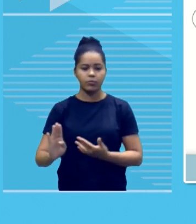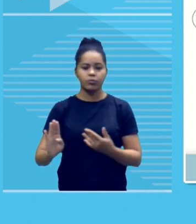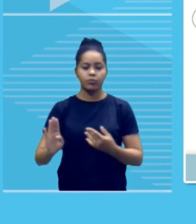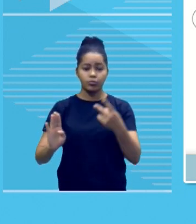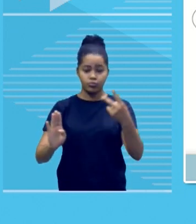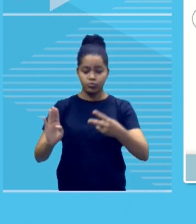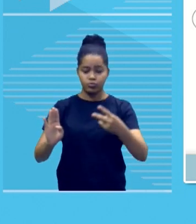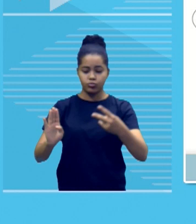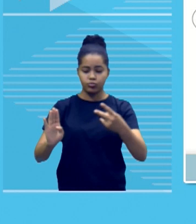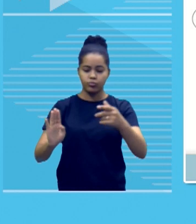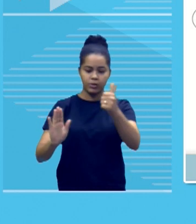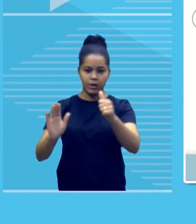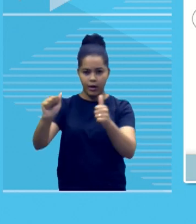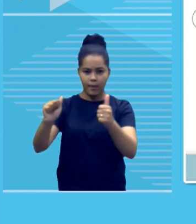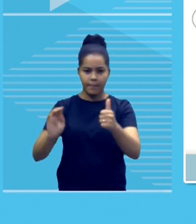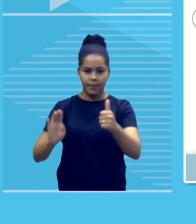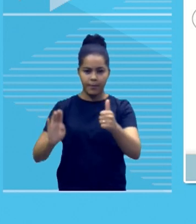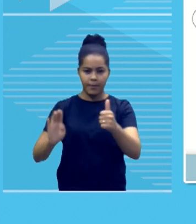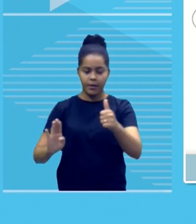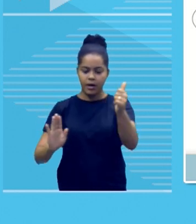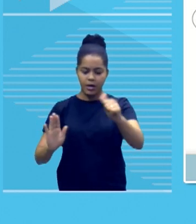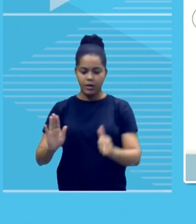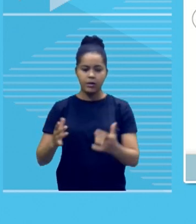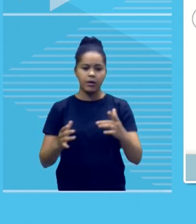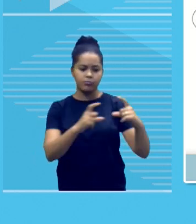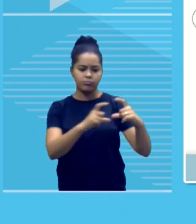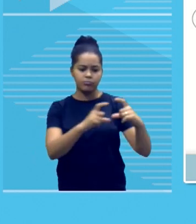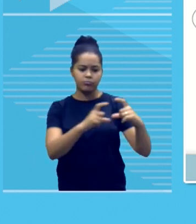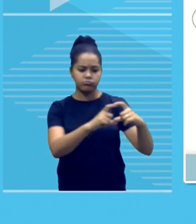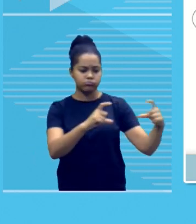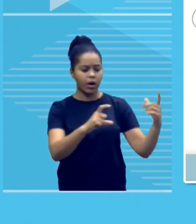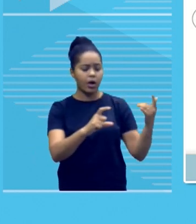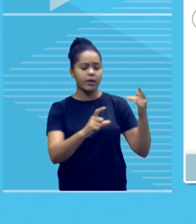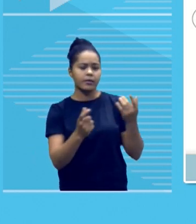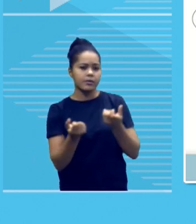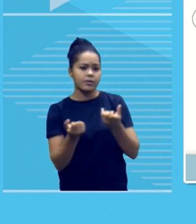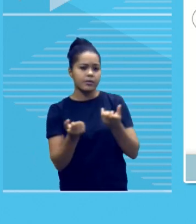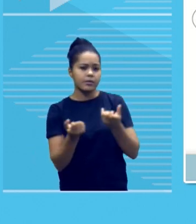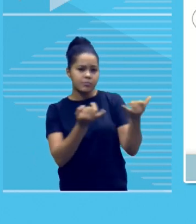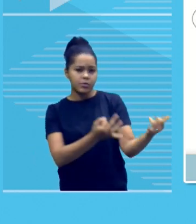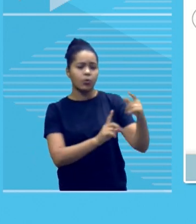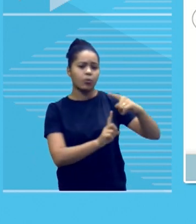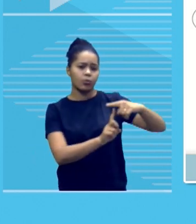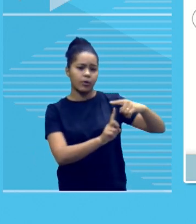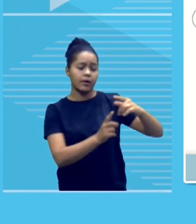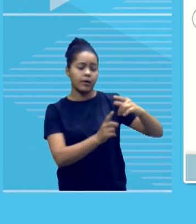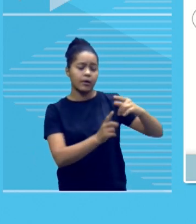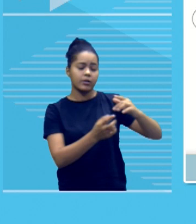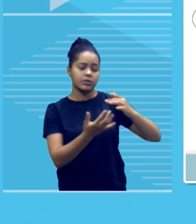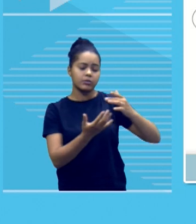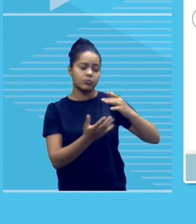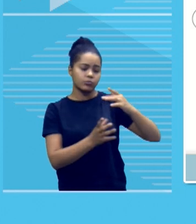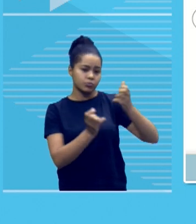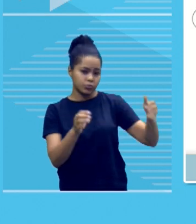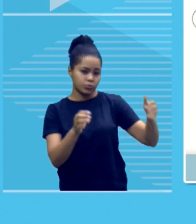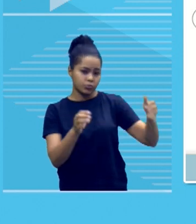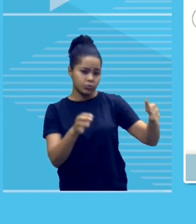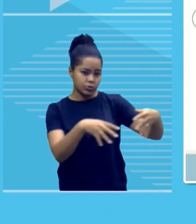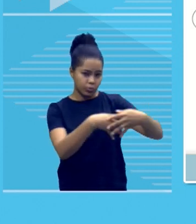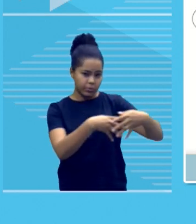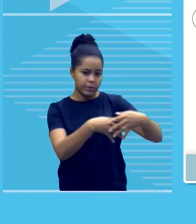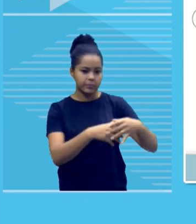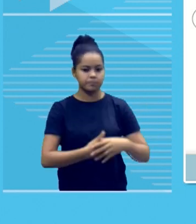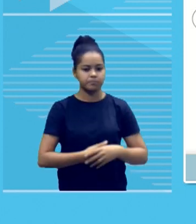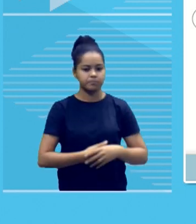as duas formas e colocar naquele quadrinho ali o tipo de isomeria indique o tipo de isomeria caso